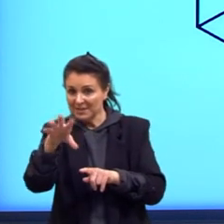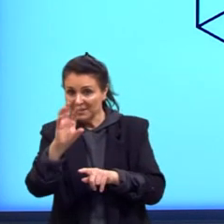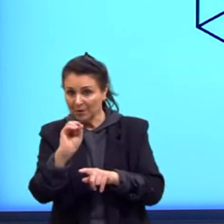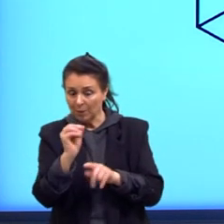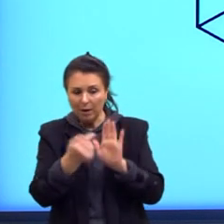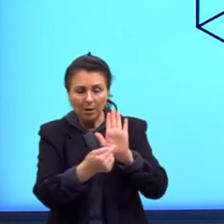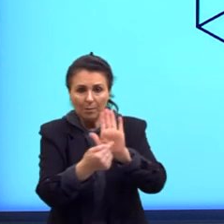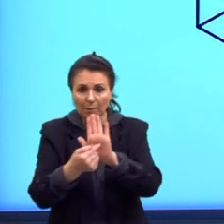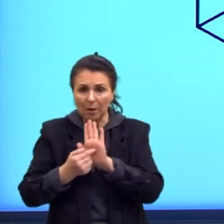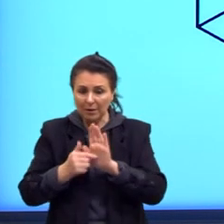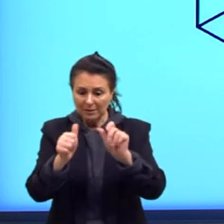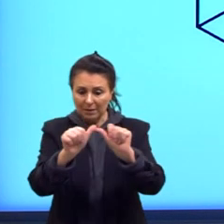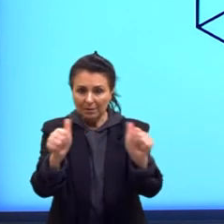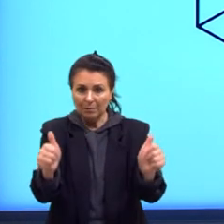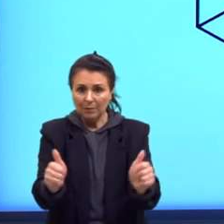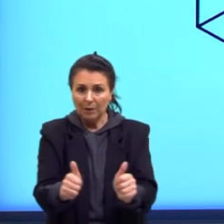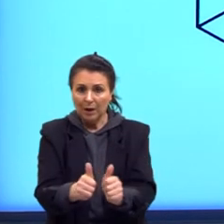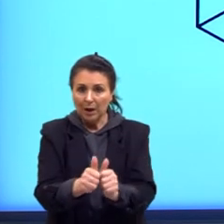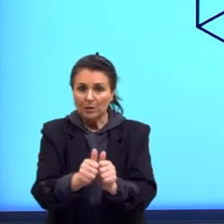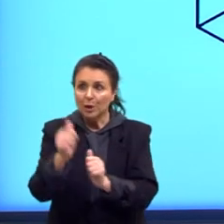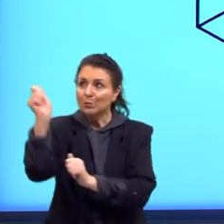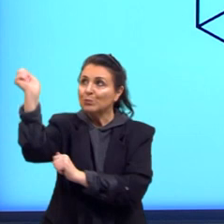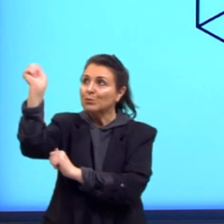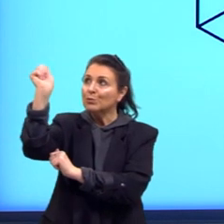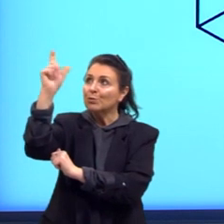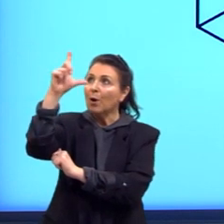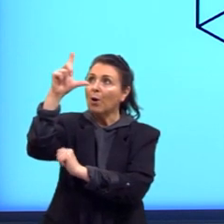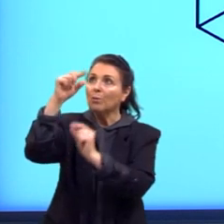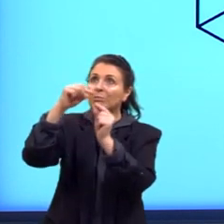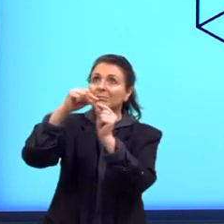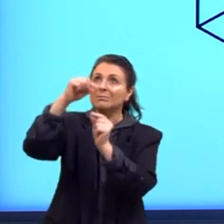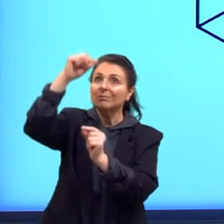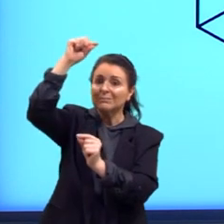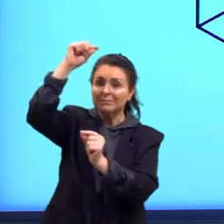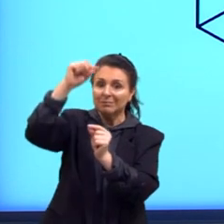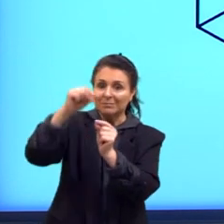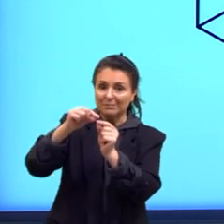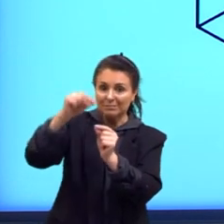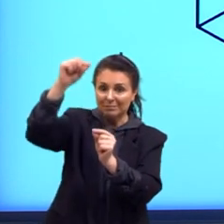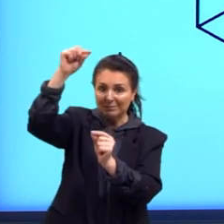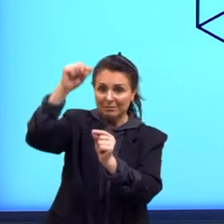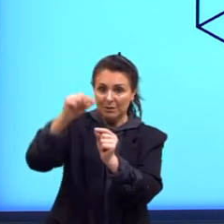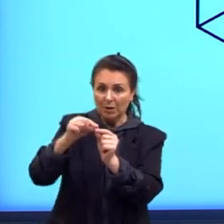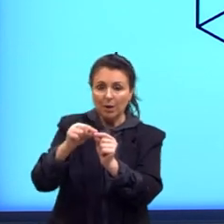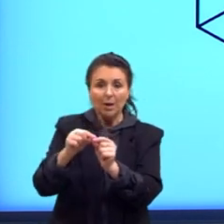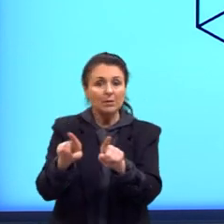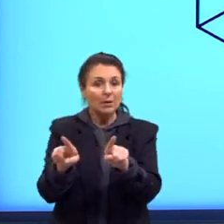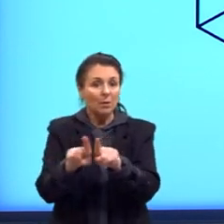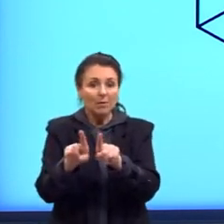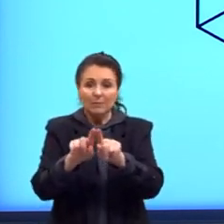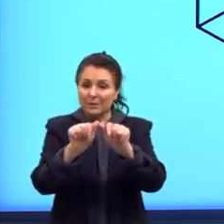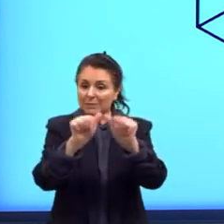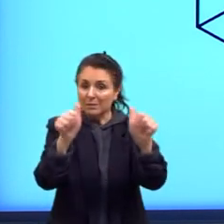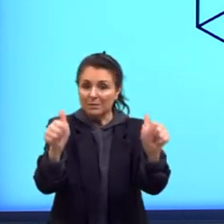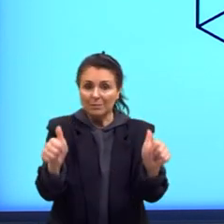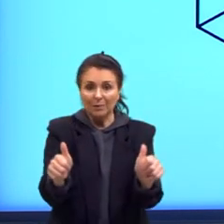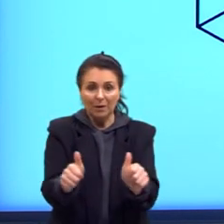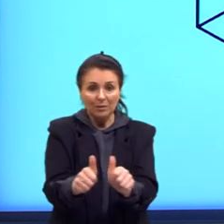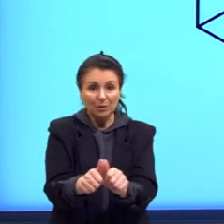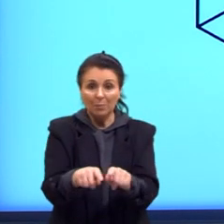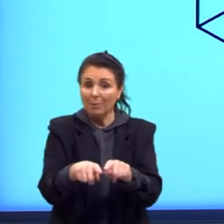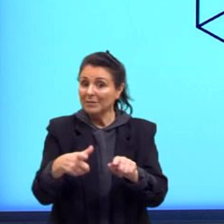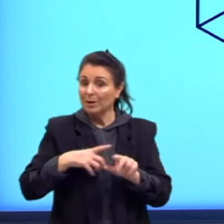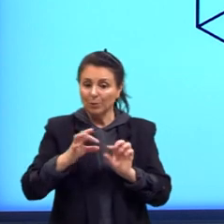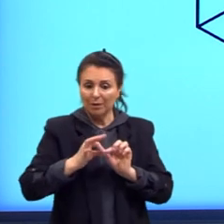dessa figura no ponto que o sol tá mais alto no céu as dimensões Então são as mesmas da figura ela só não